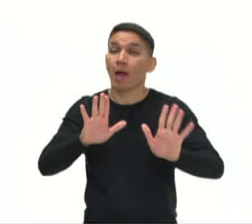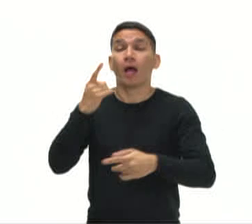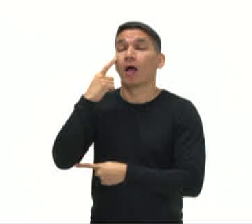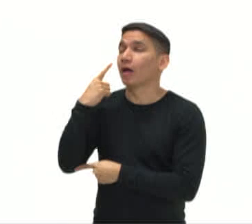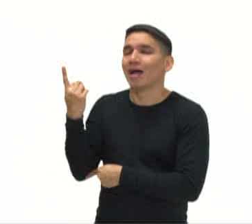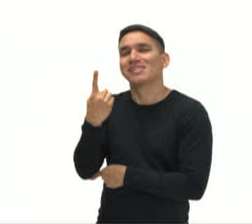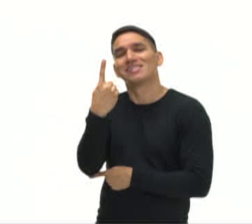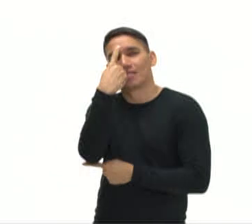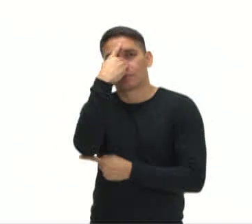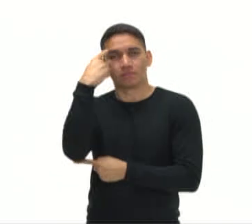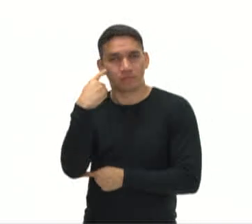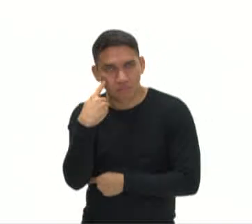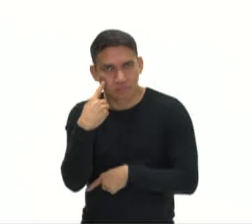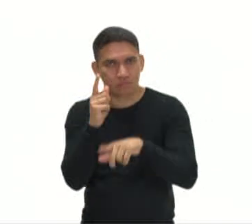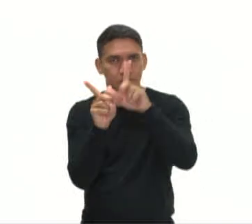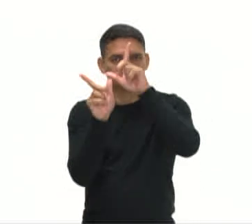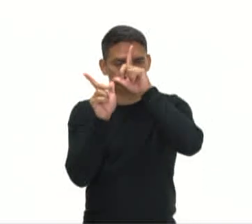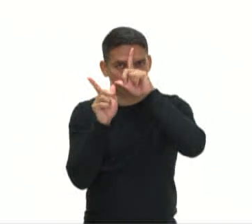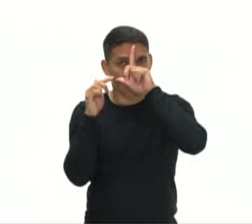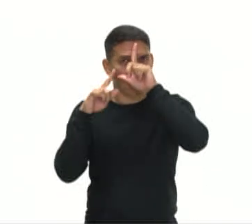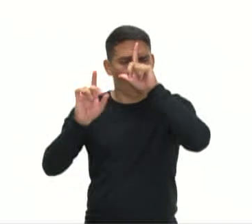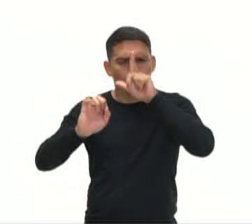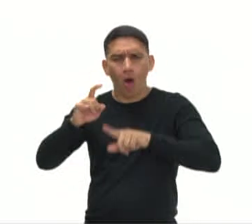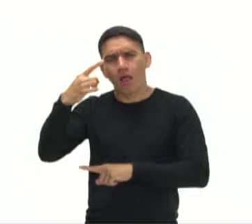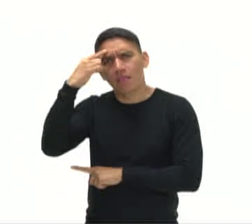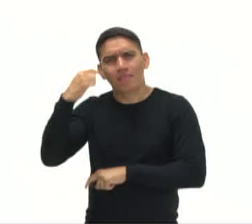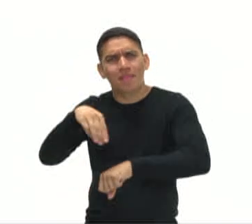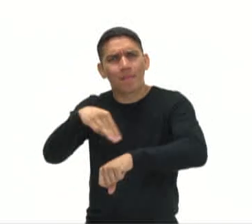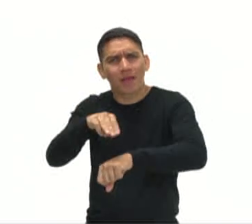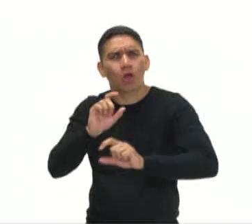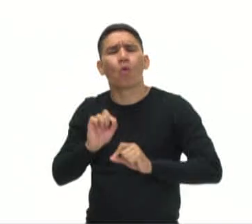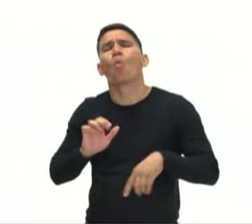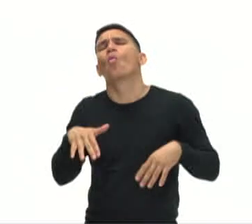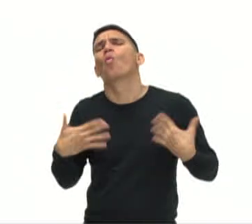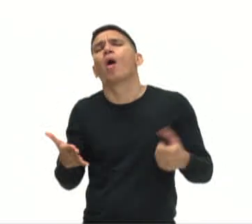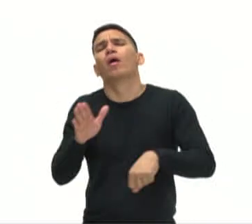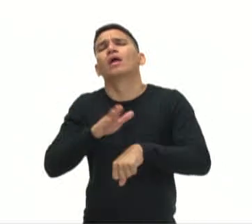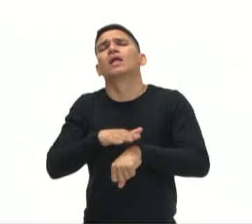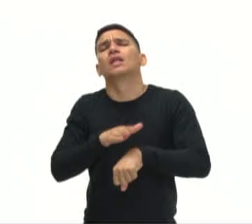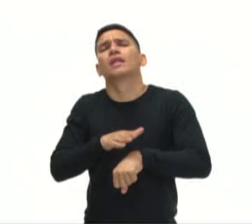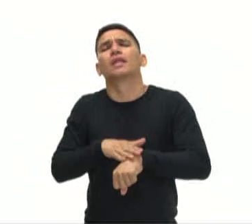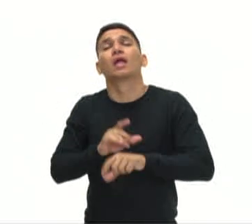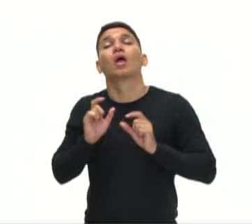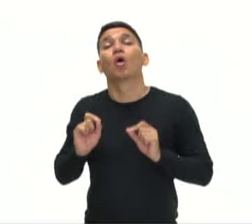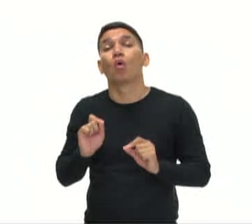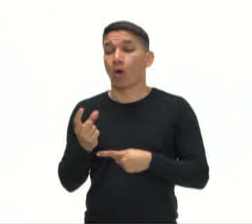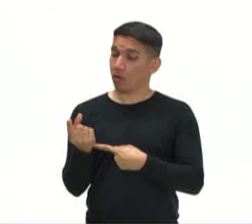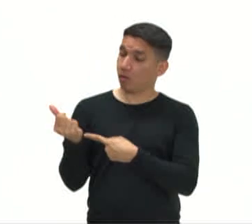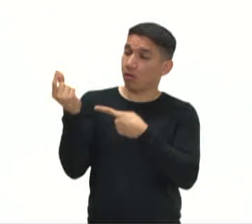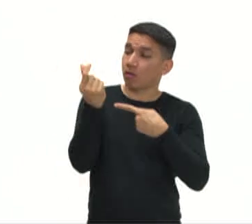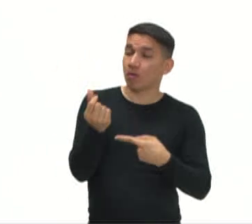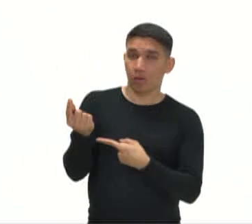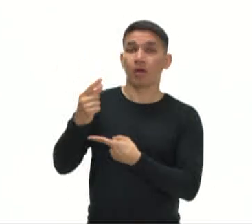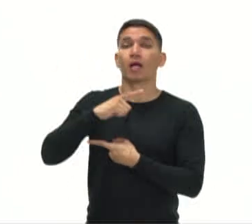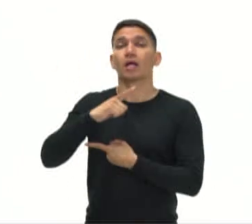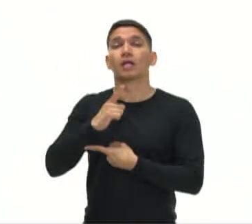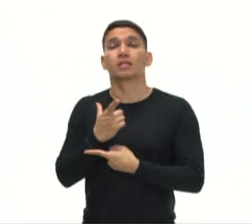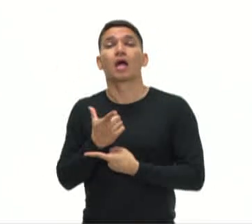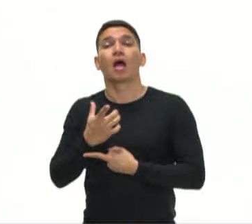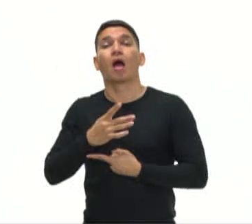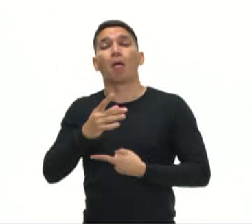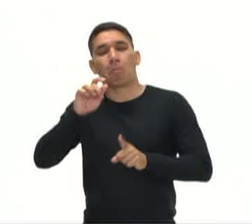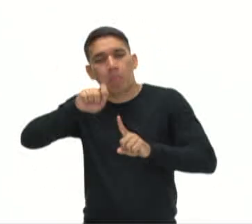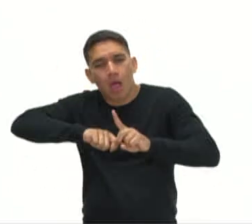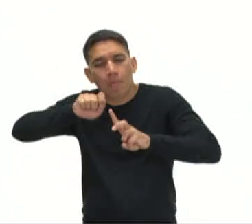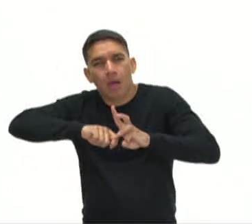15 minutos, né? Agora olha só, qual é a quantidade e o custo de energia mensal consumida